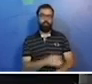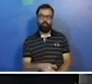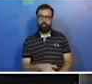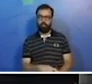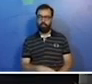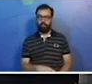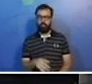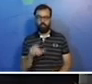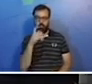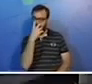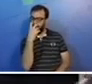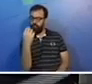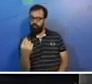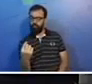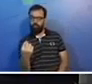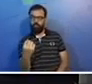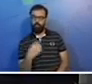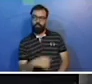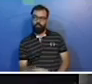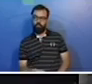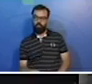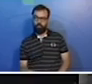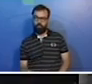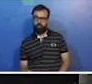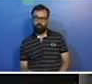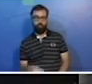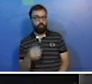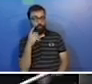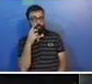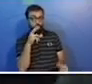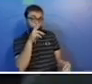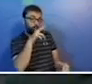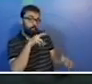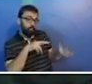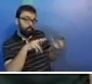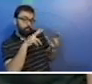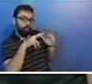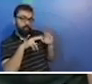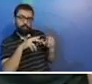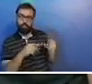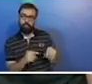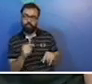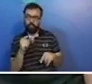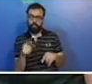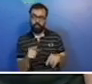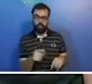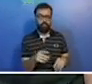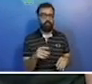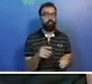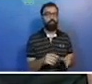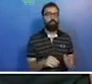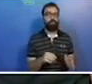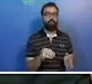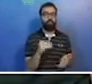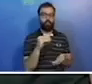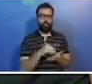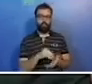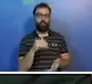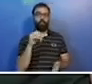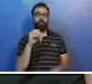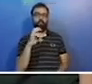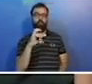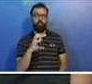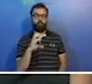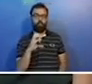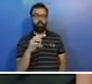escondidinha e uma ave. Analisando essa imagem, vocês vão colocar C para as afirmações